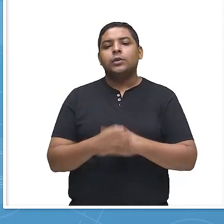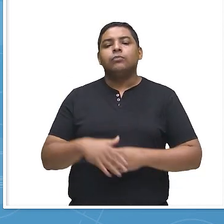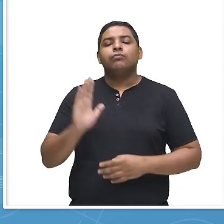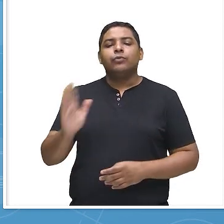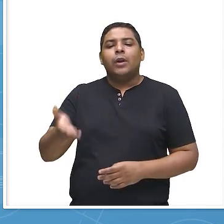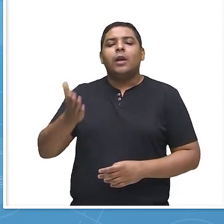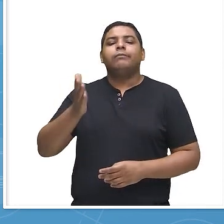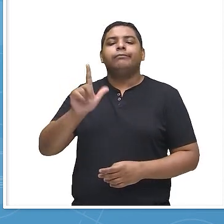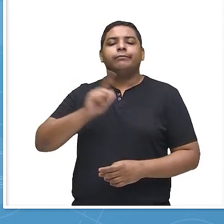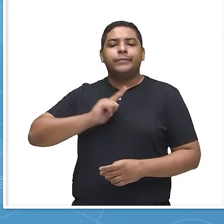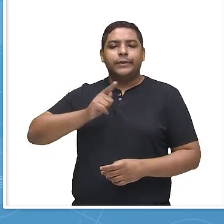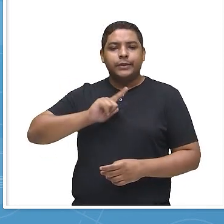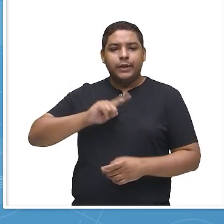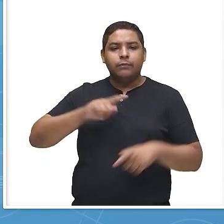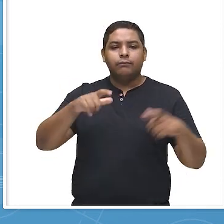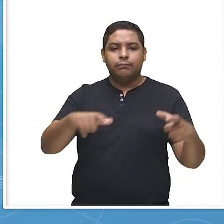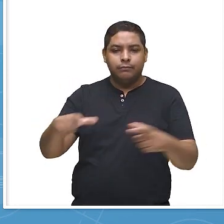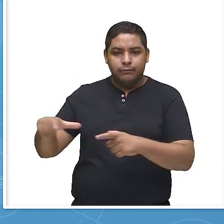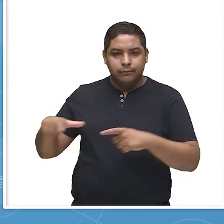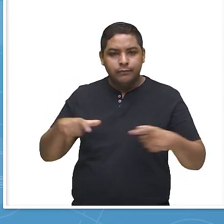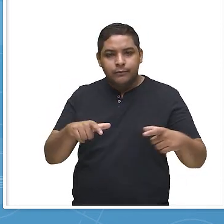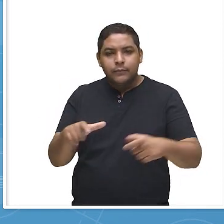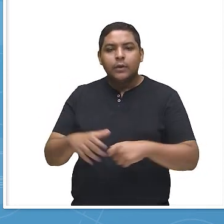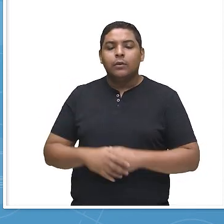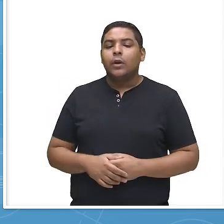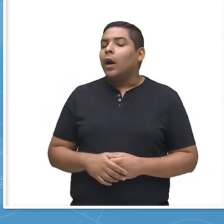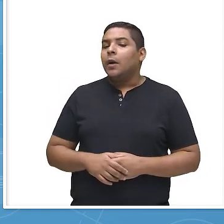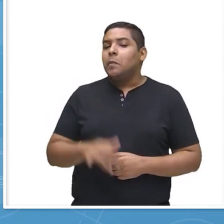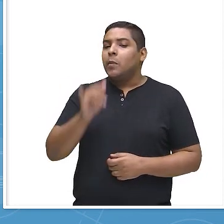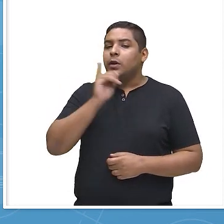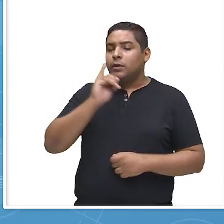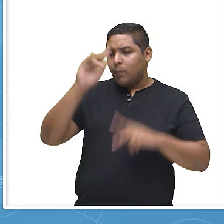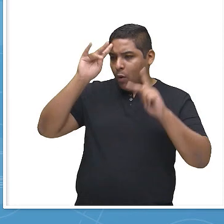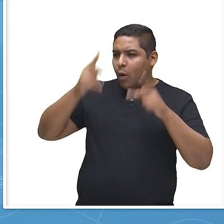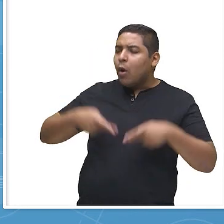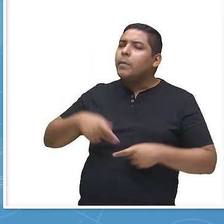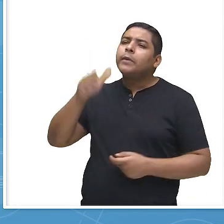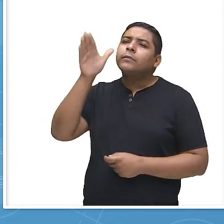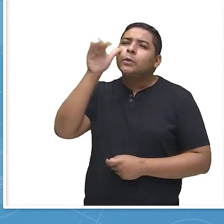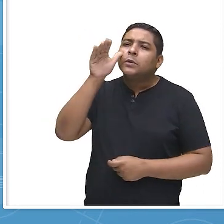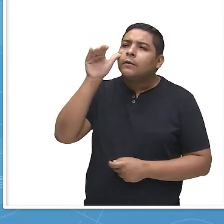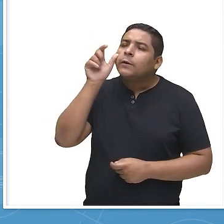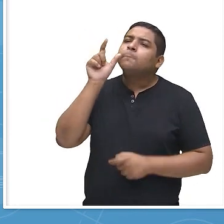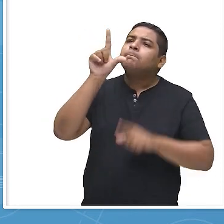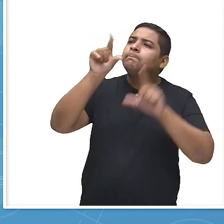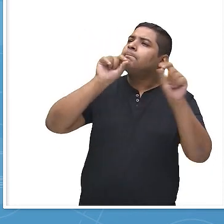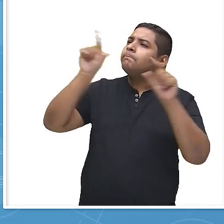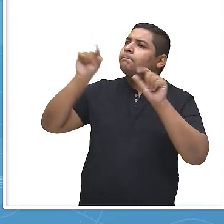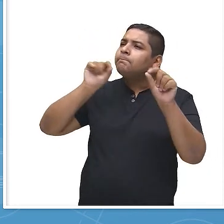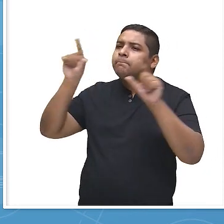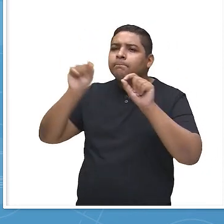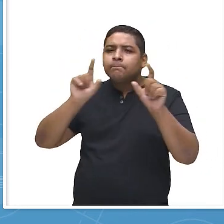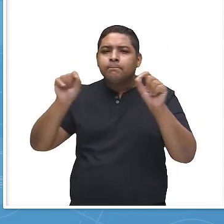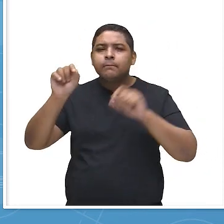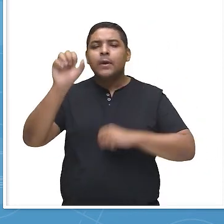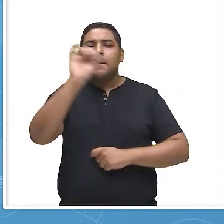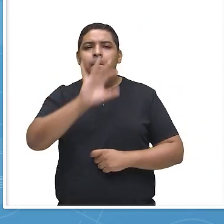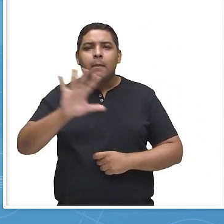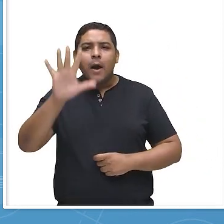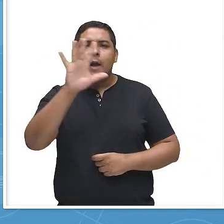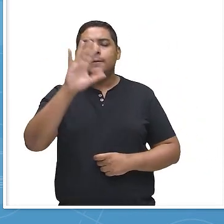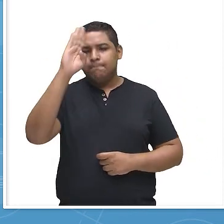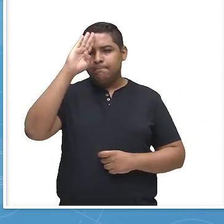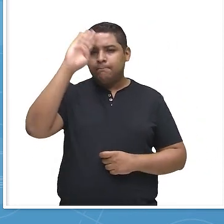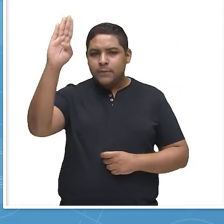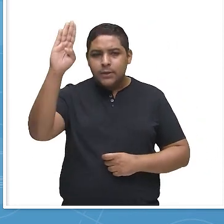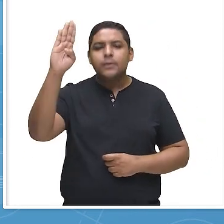determinado local, onde o observador seleciona as imagens que achar mais relevantes.